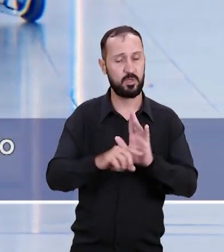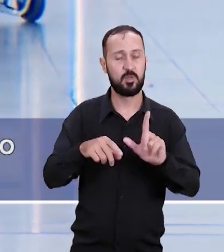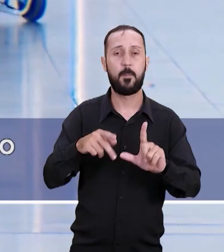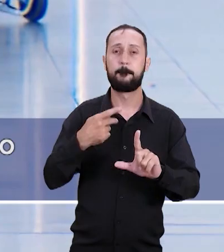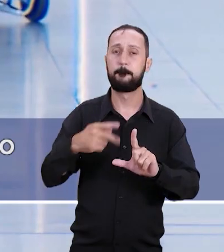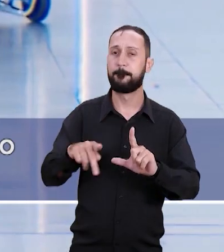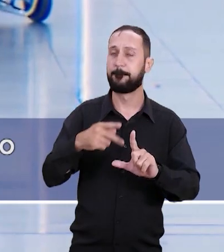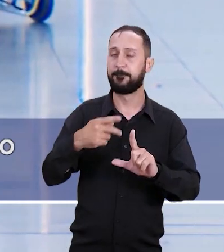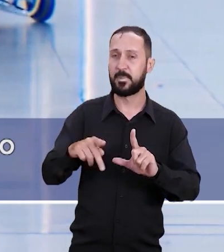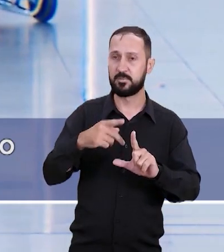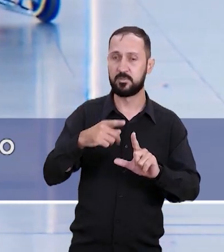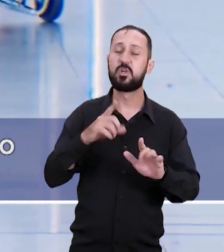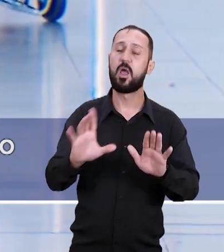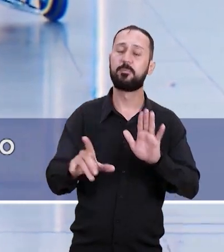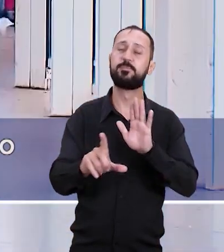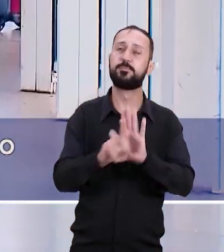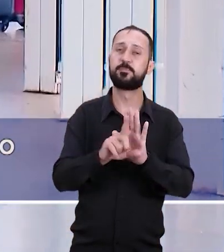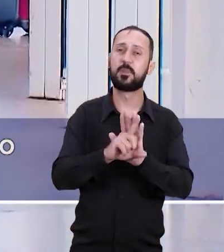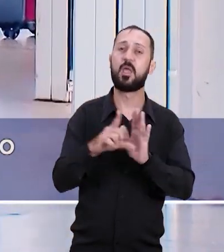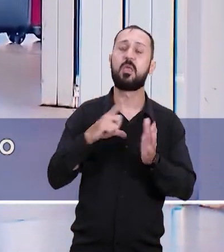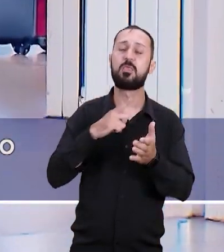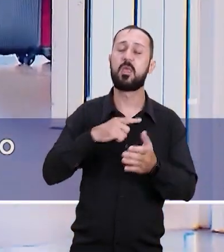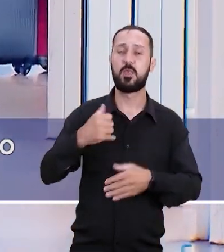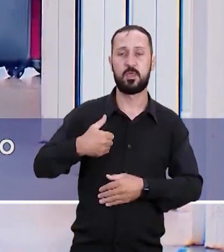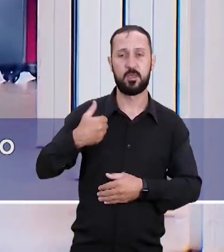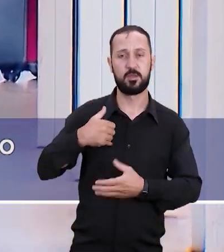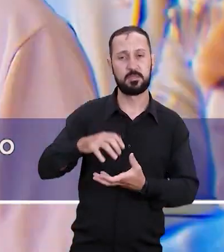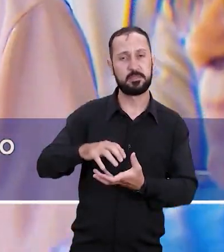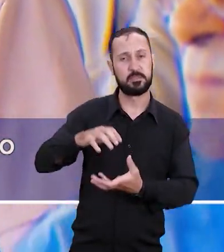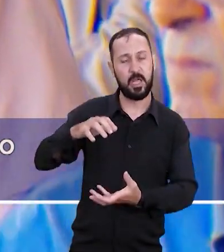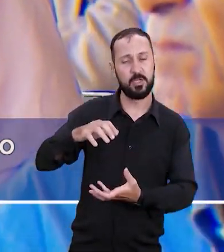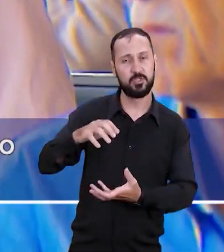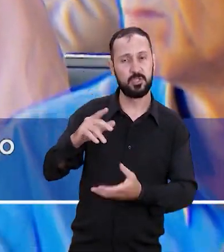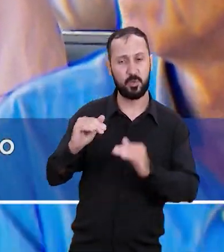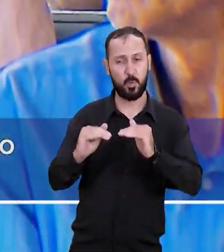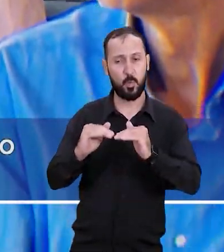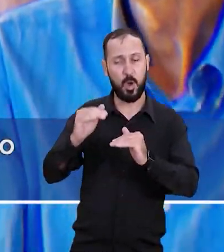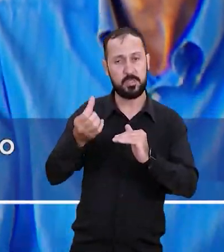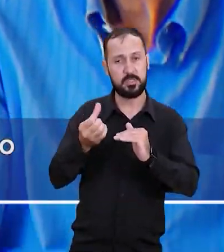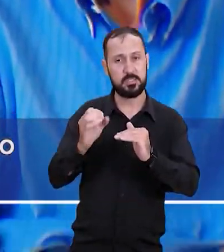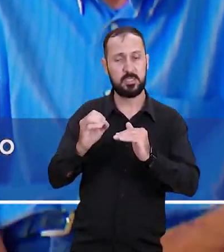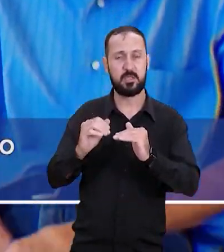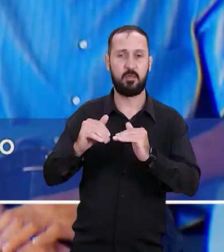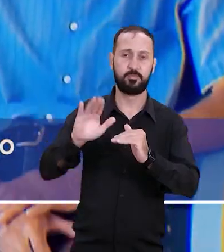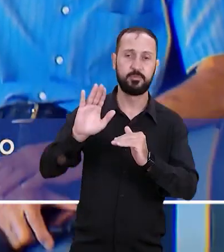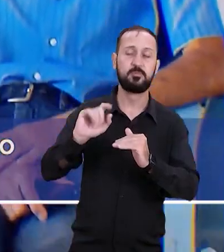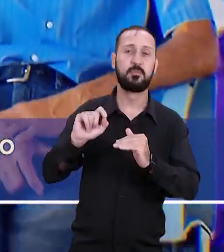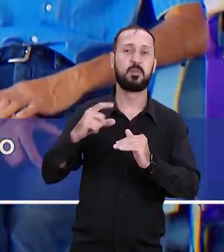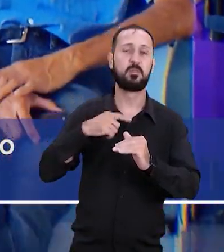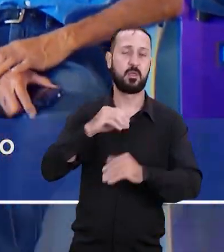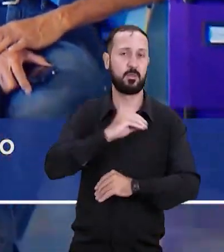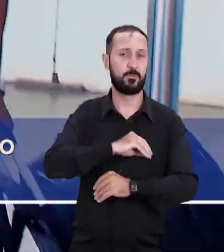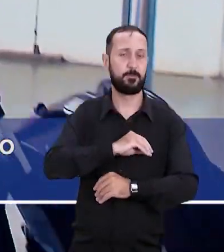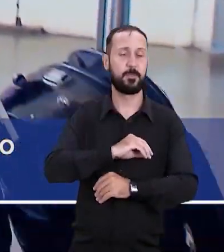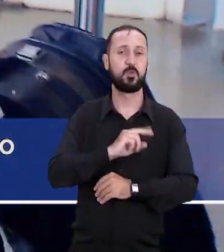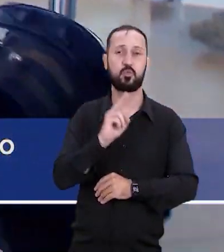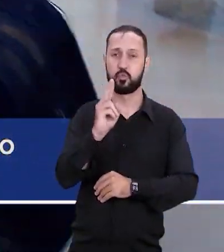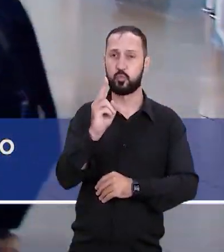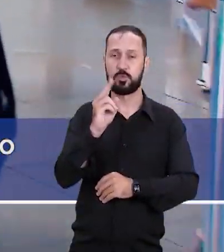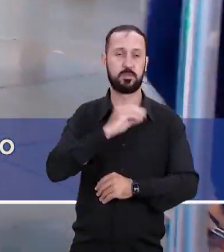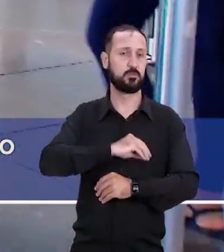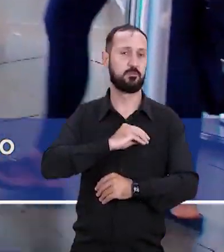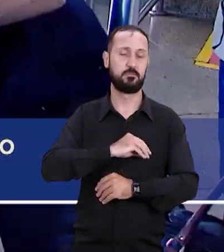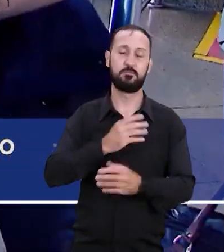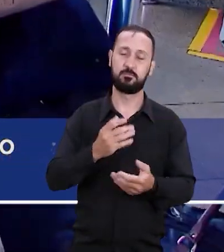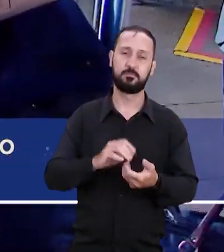O direito ao passe livre é garantido por lei àqueles que possuem idade igual ou superior aos 60 anos e têm